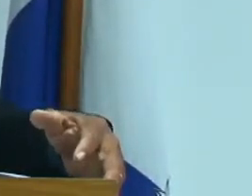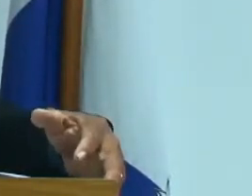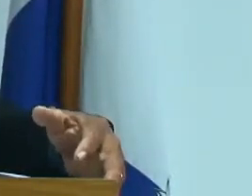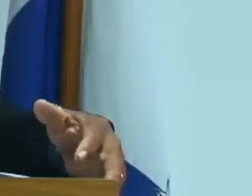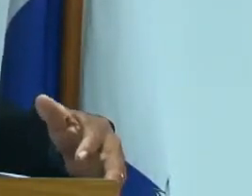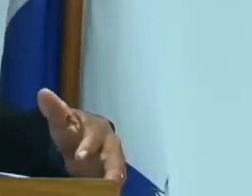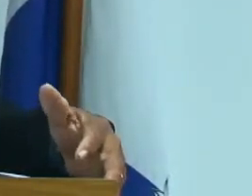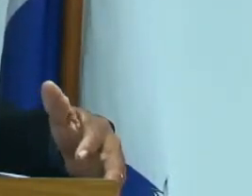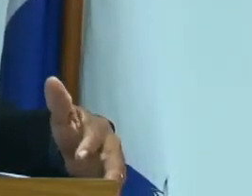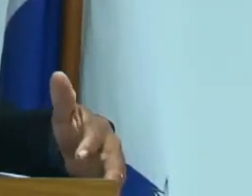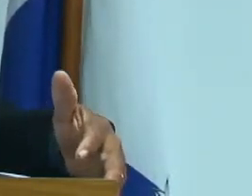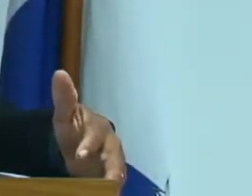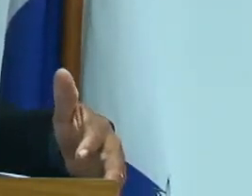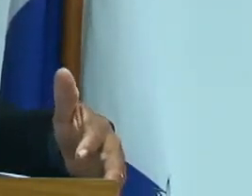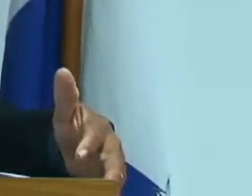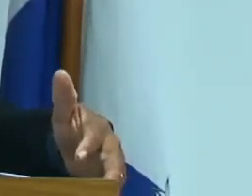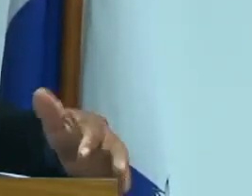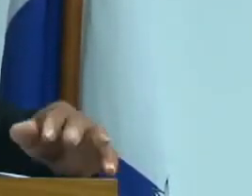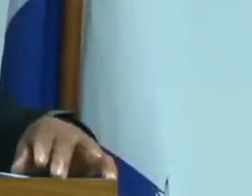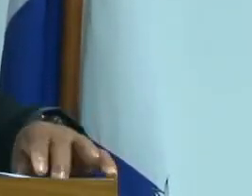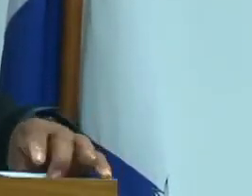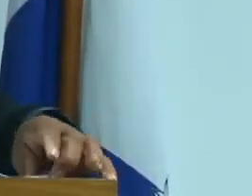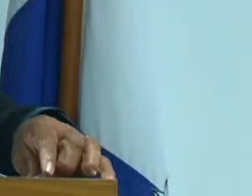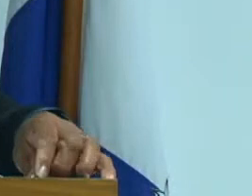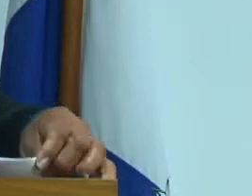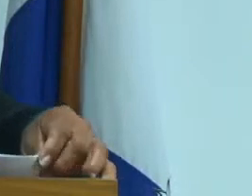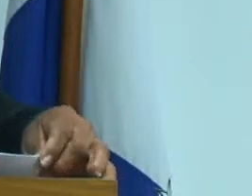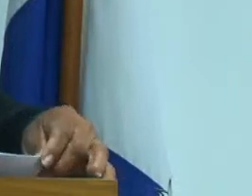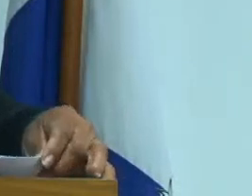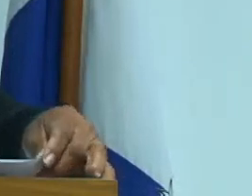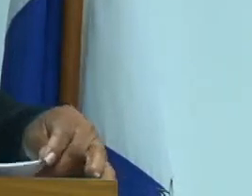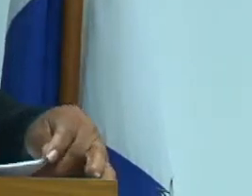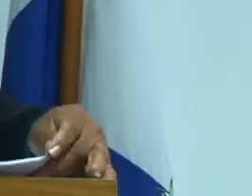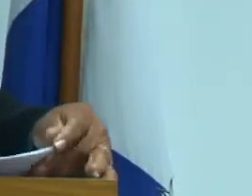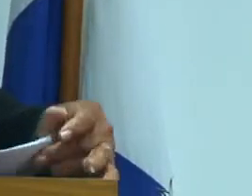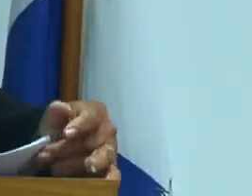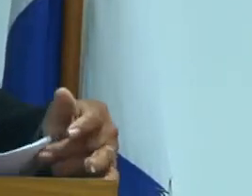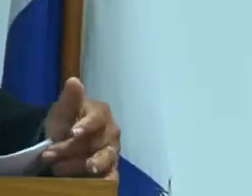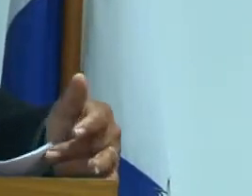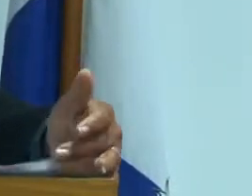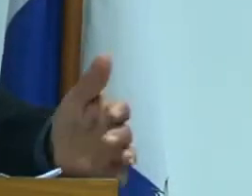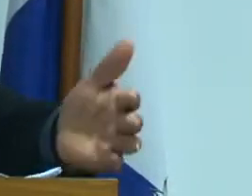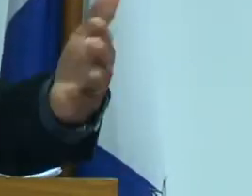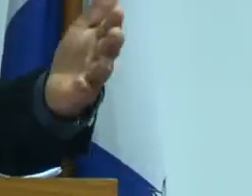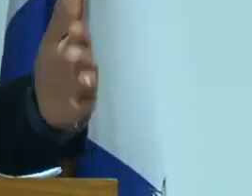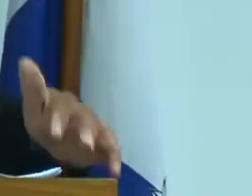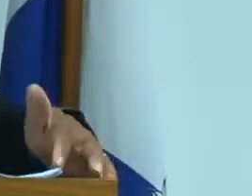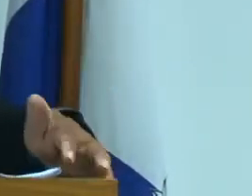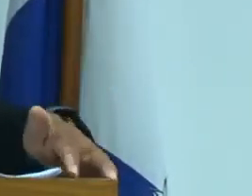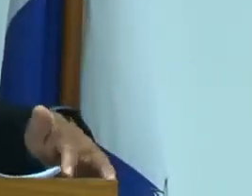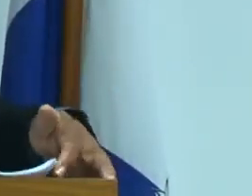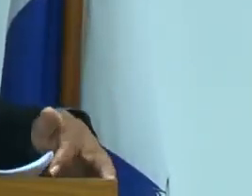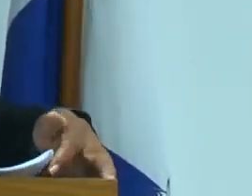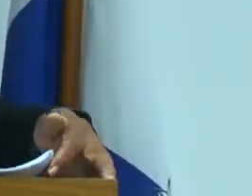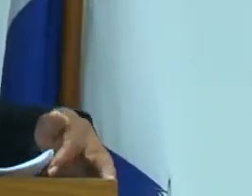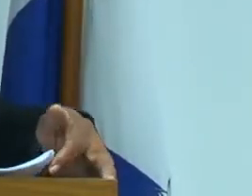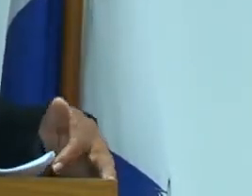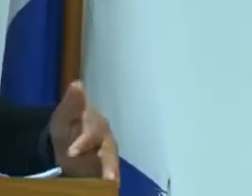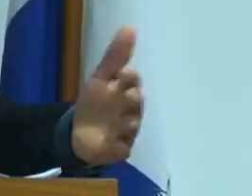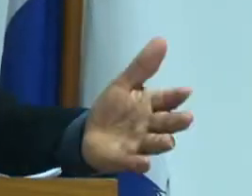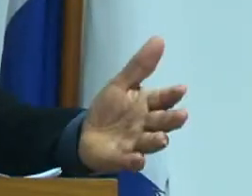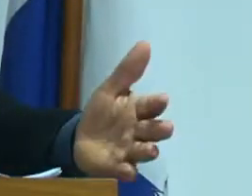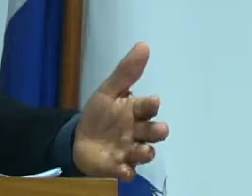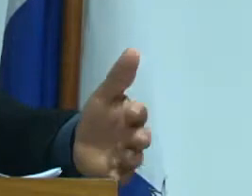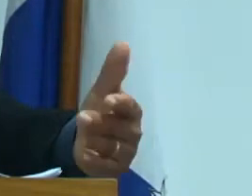quebrando. Então, eu tenho certeza que o prefeito Rodrigo, ele vai olhar com carinho para essa indicação,